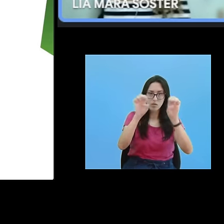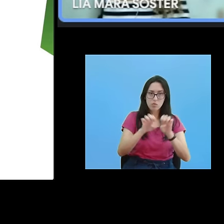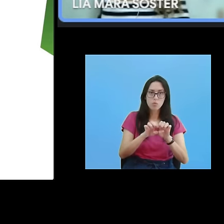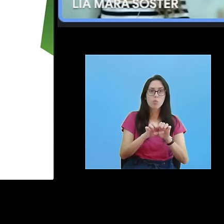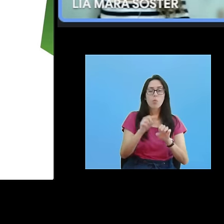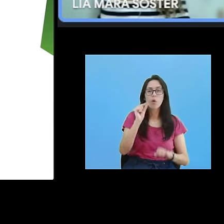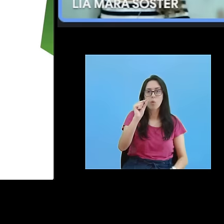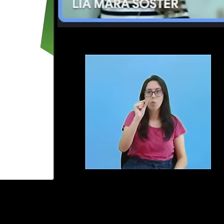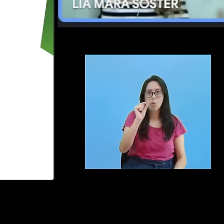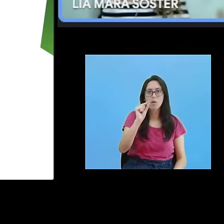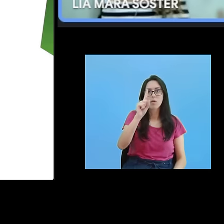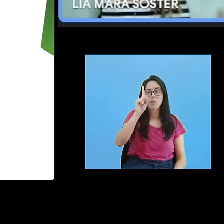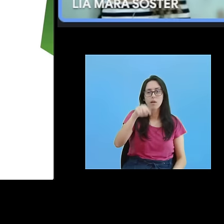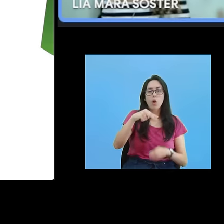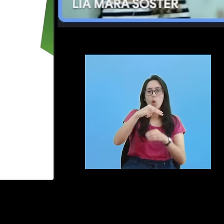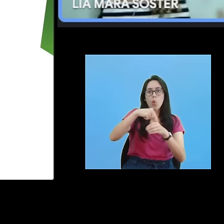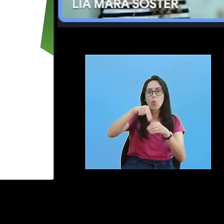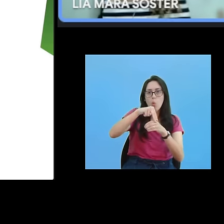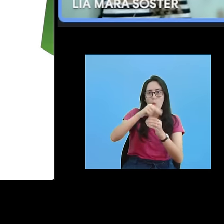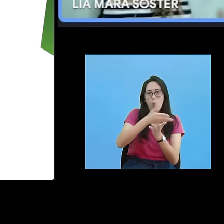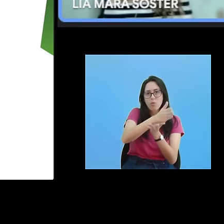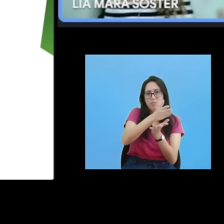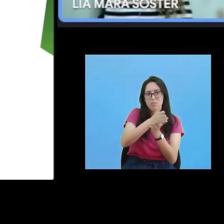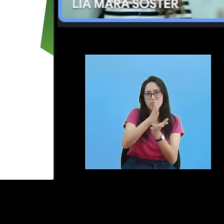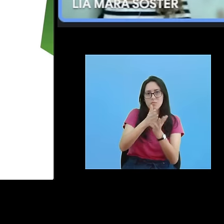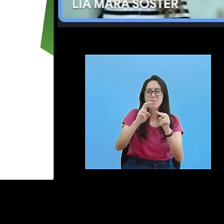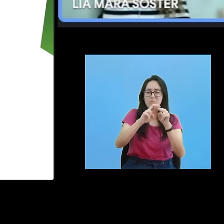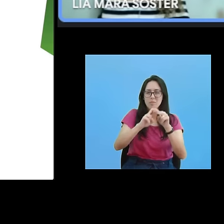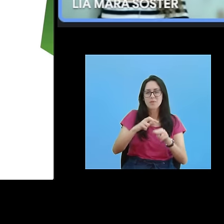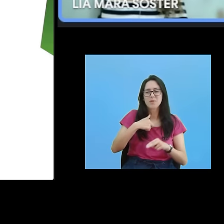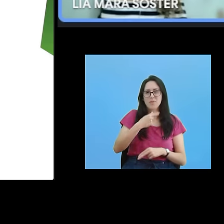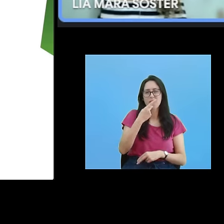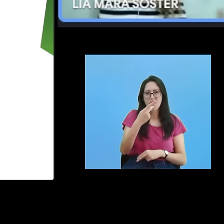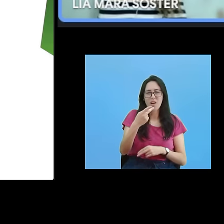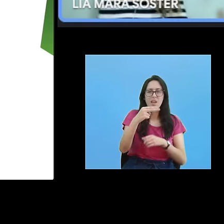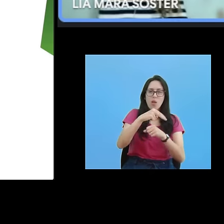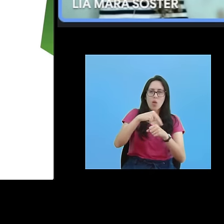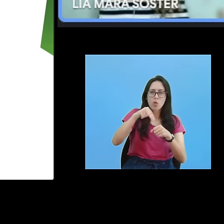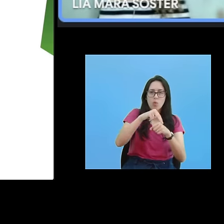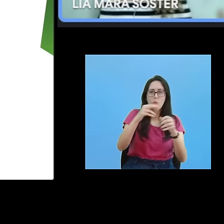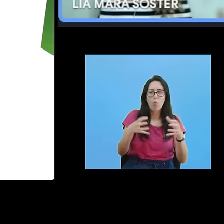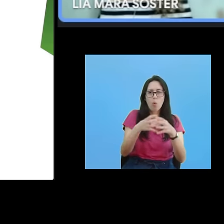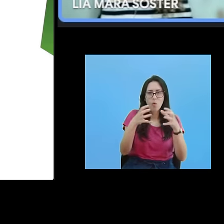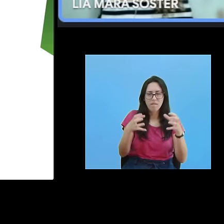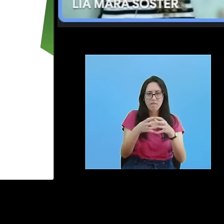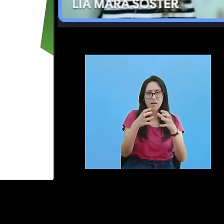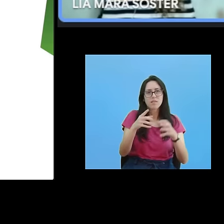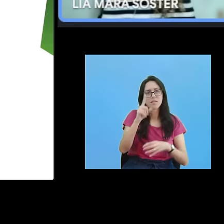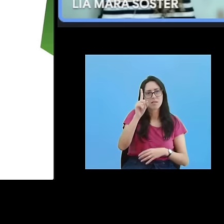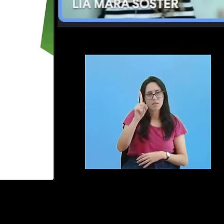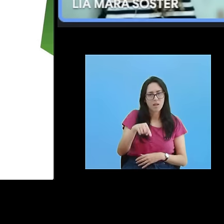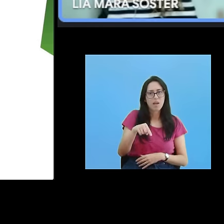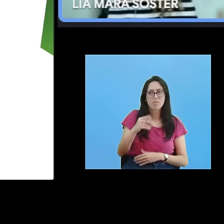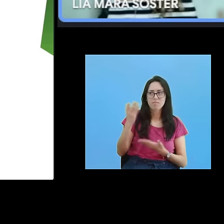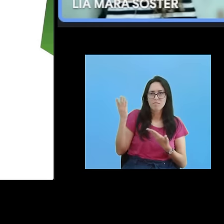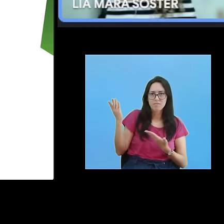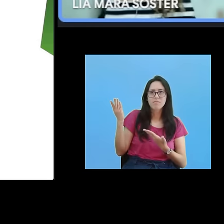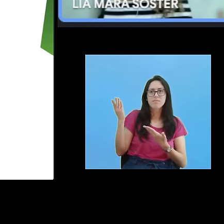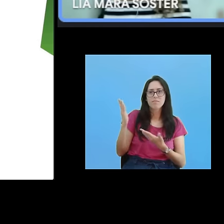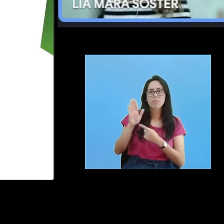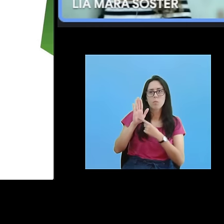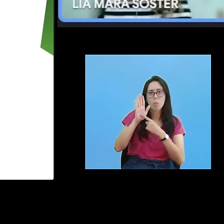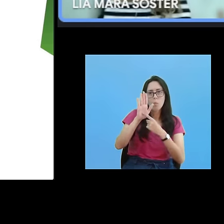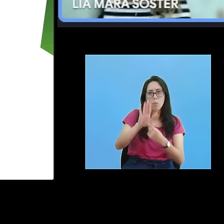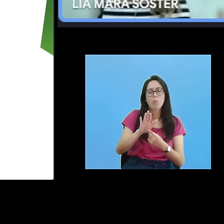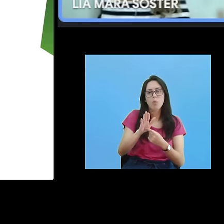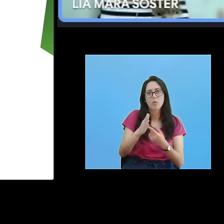organizacional que se divide em núcleos, por isso que eu comecei falando do nosso núcleo de convivência, que é esse que nos motiva hoje a fazer essa